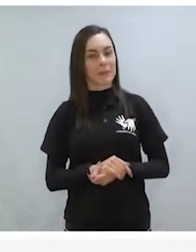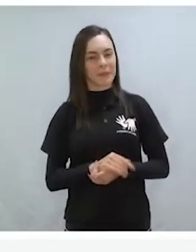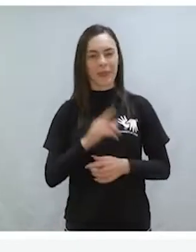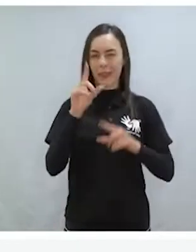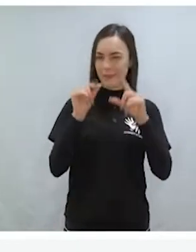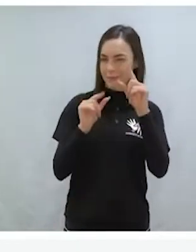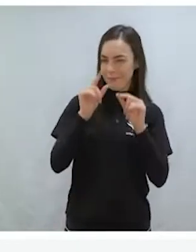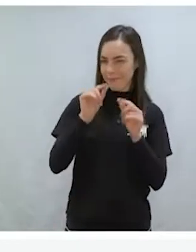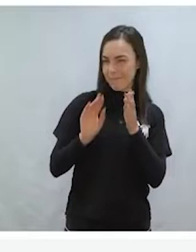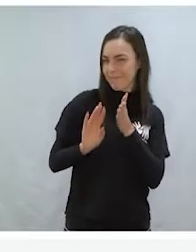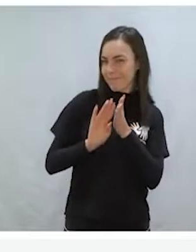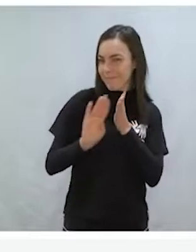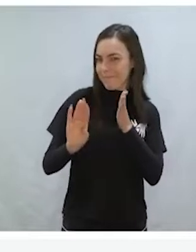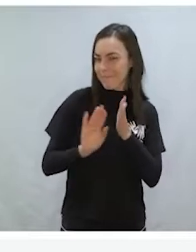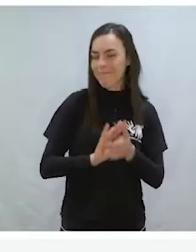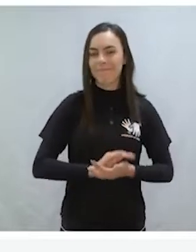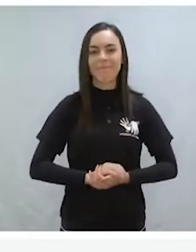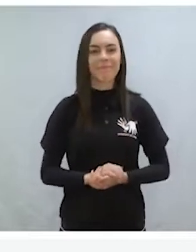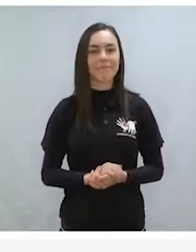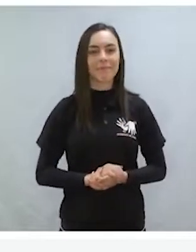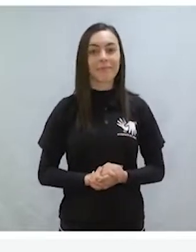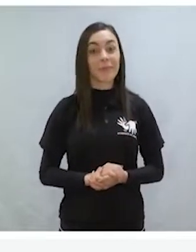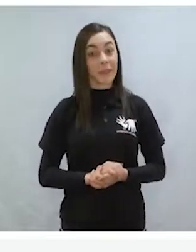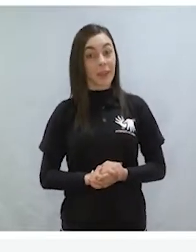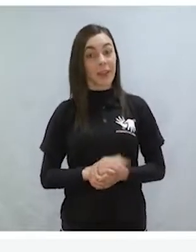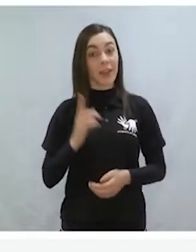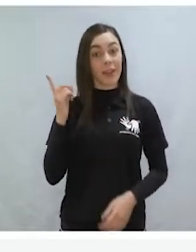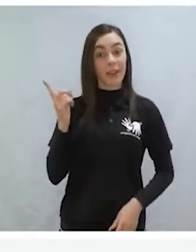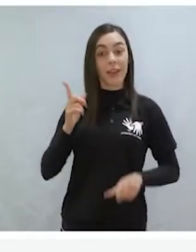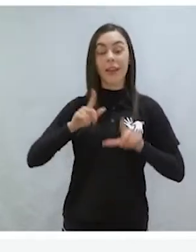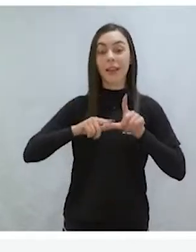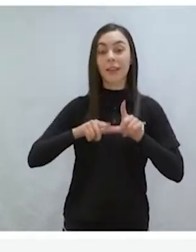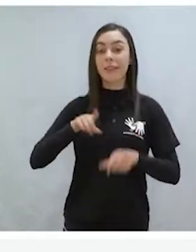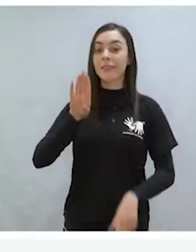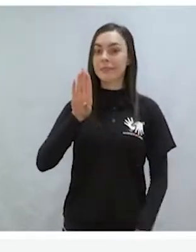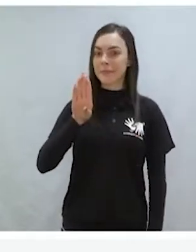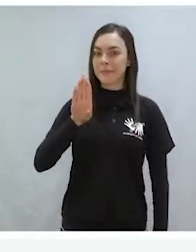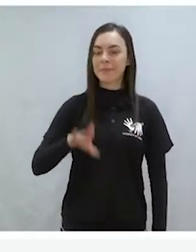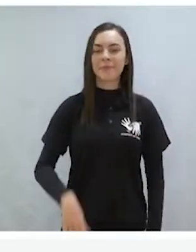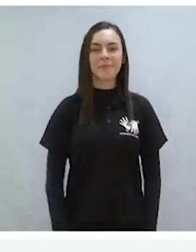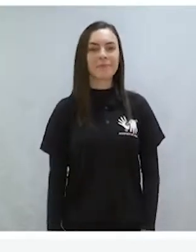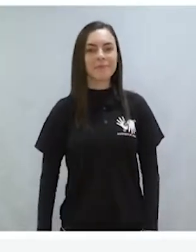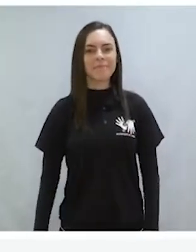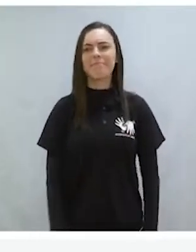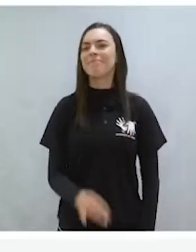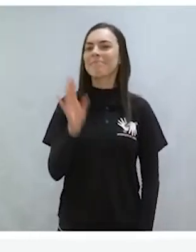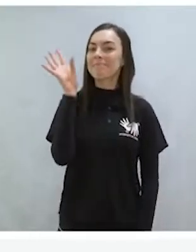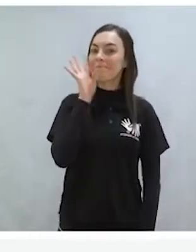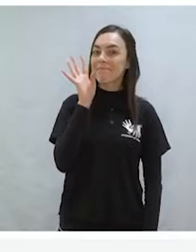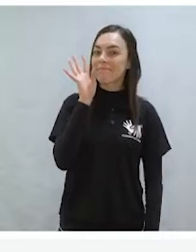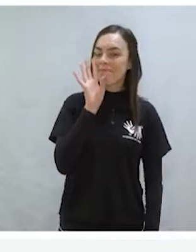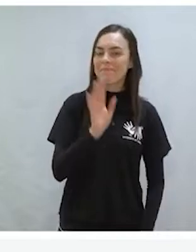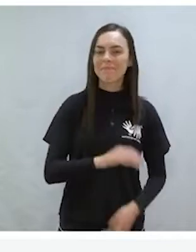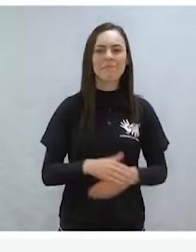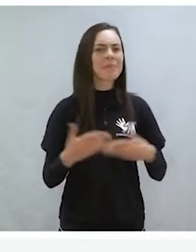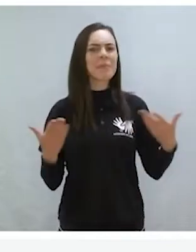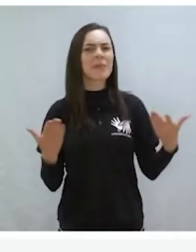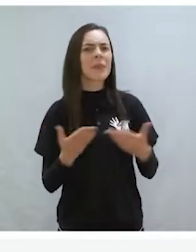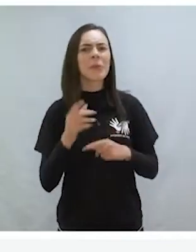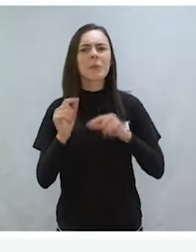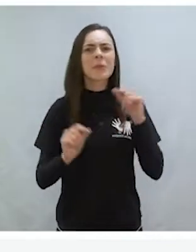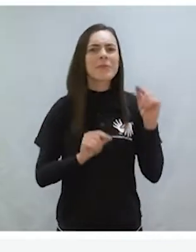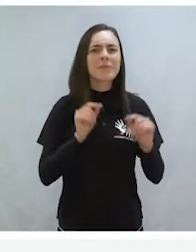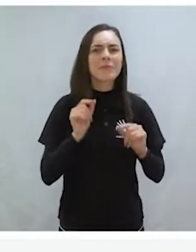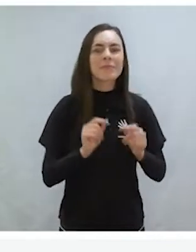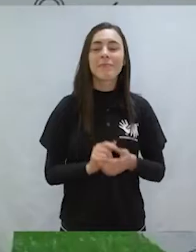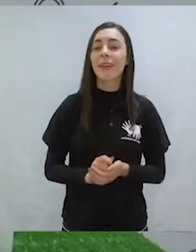essa Isa aqui é a estrela. Vamos tirar a estrela? Olha lá, letra B. Que legal. E